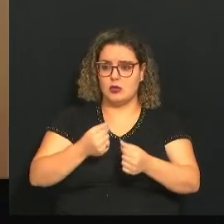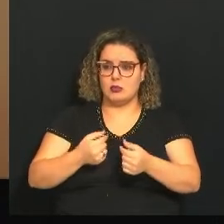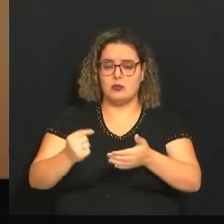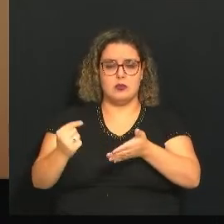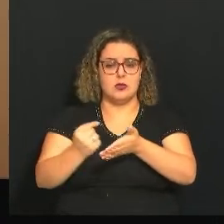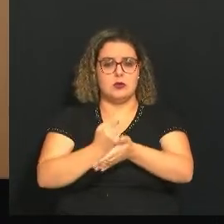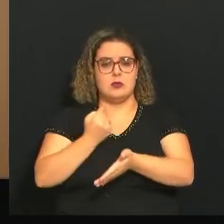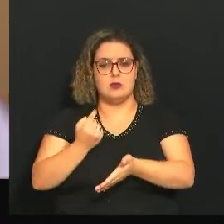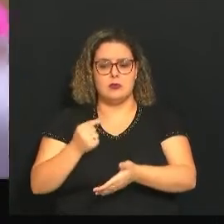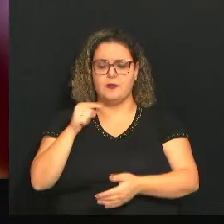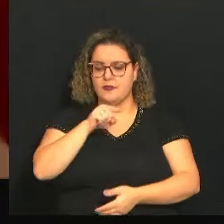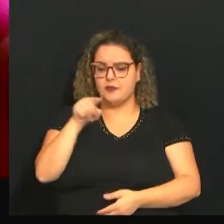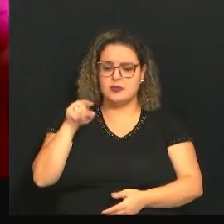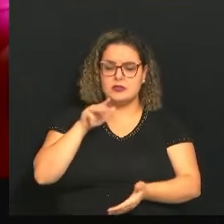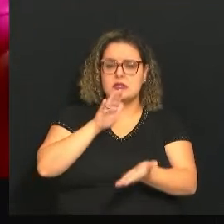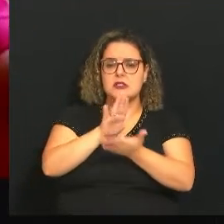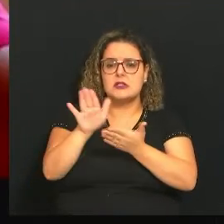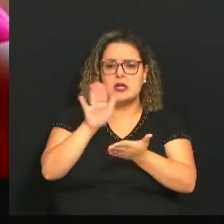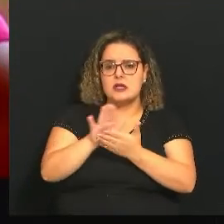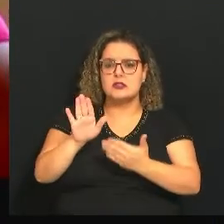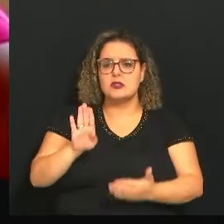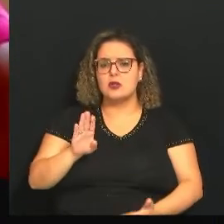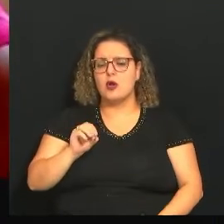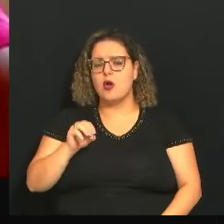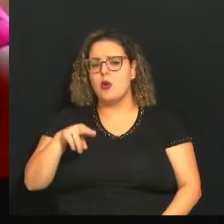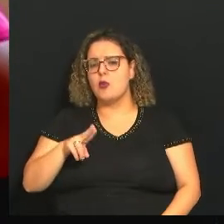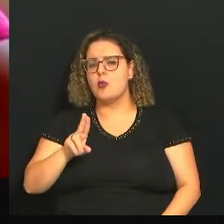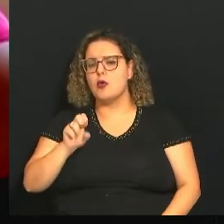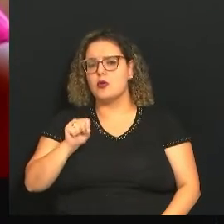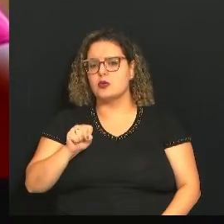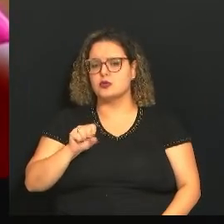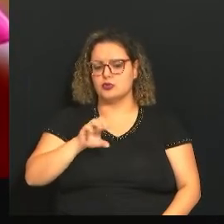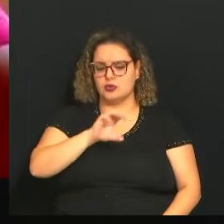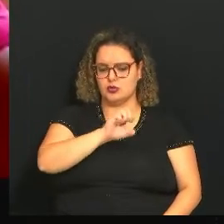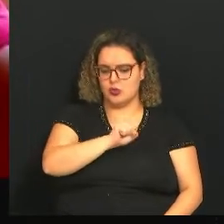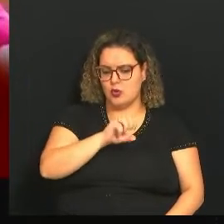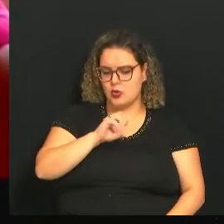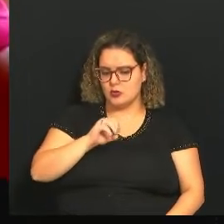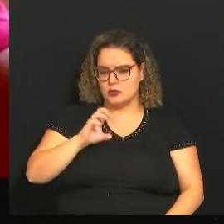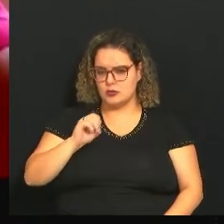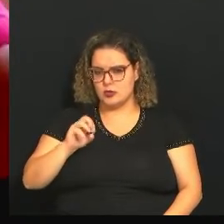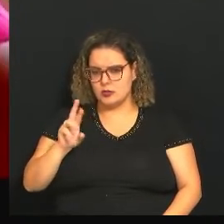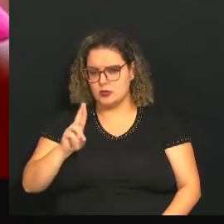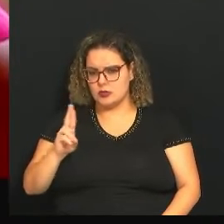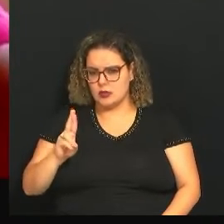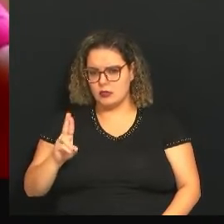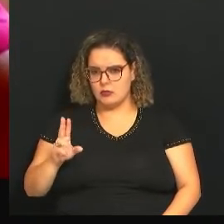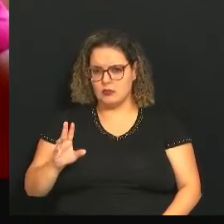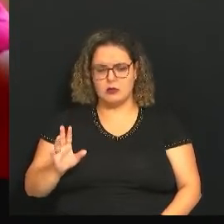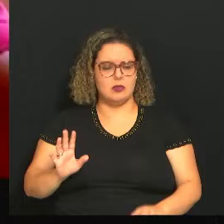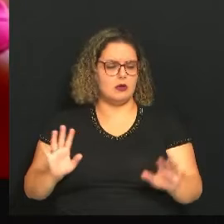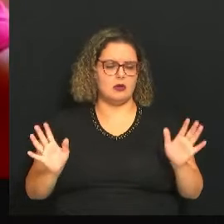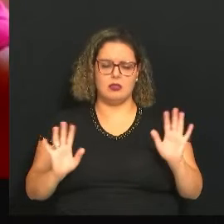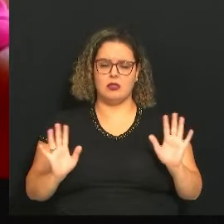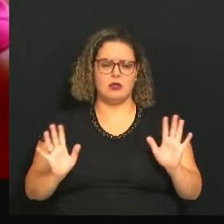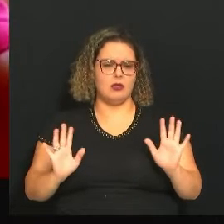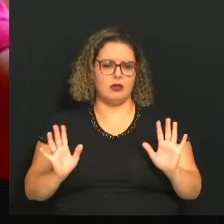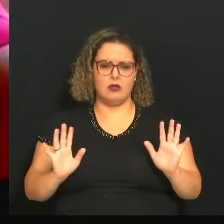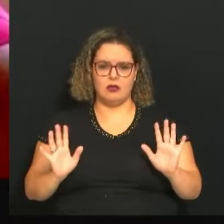vocês estão gastando um bônus aí de R$800 para os servidores públicos? Não, isso aí não é nada. Isso